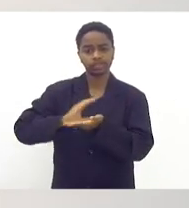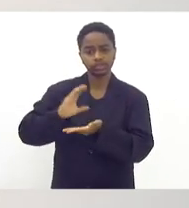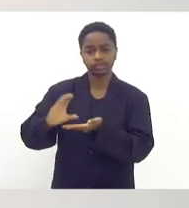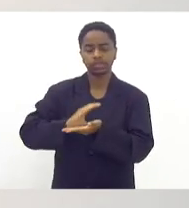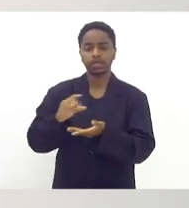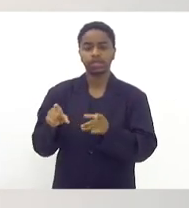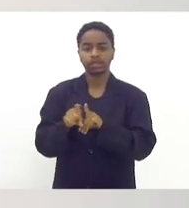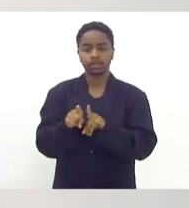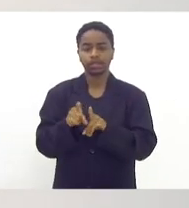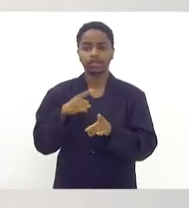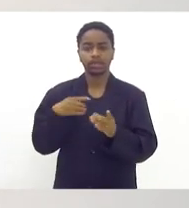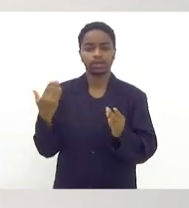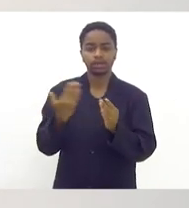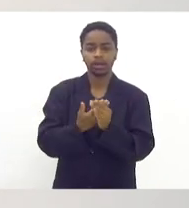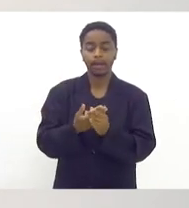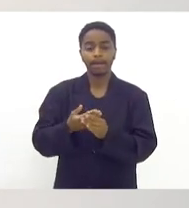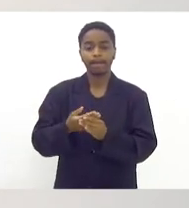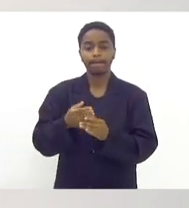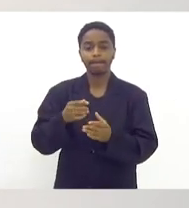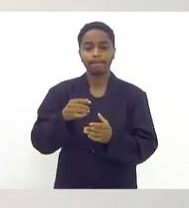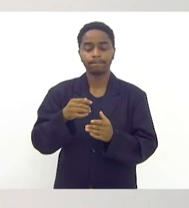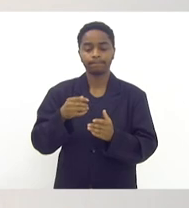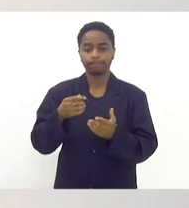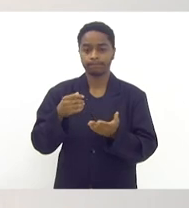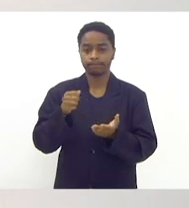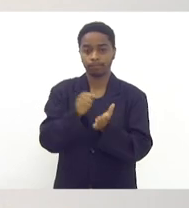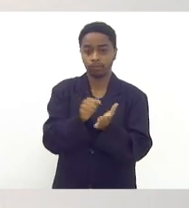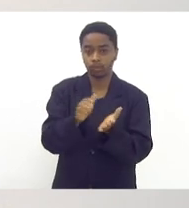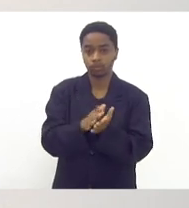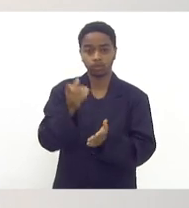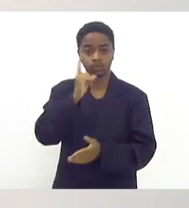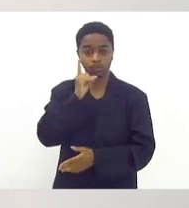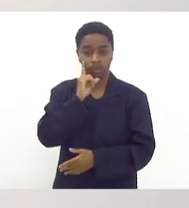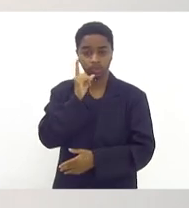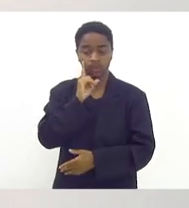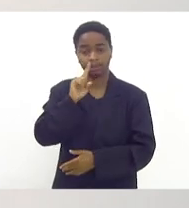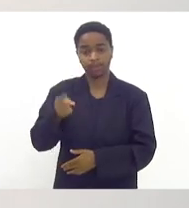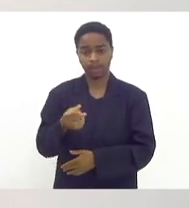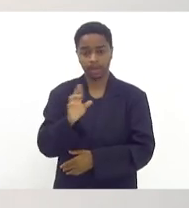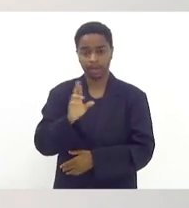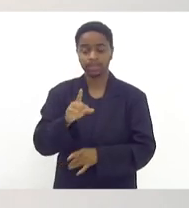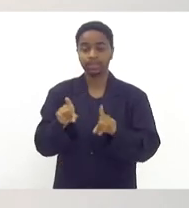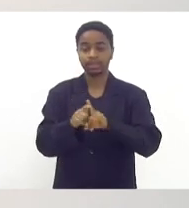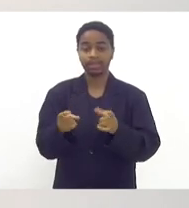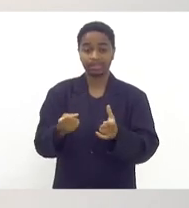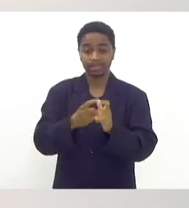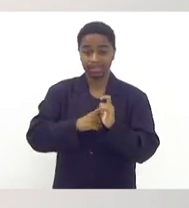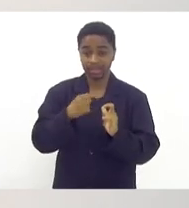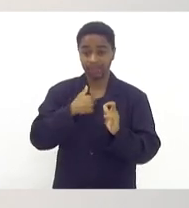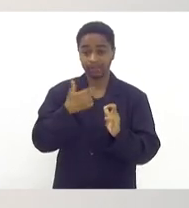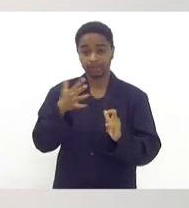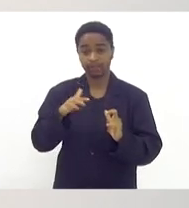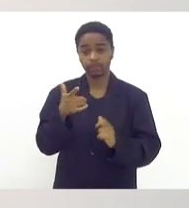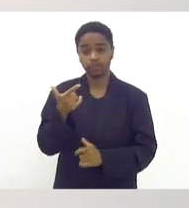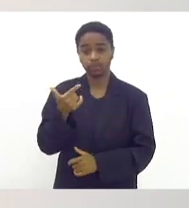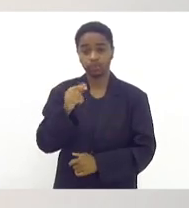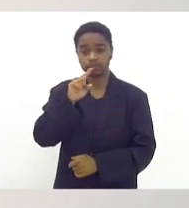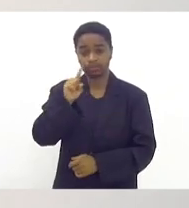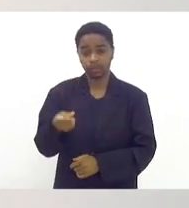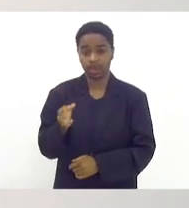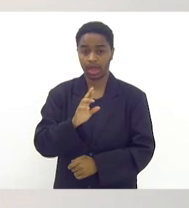justiça com multa diária de R 1000 e a 1000 me deve de reembolsos o tratamento do meu filho é uma média de 12.000 mensal